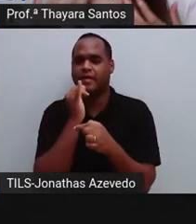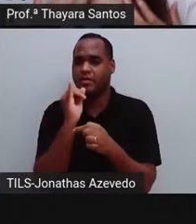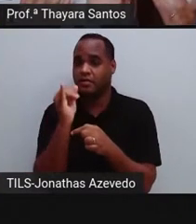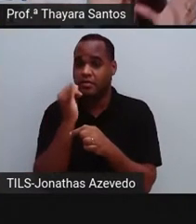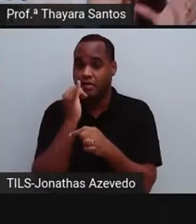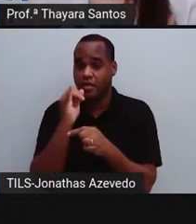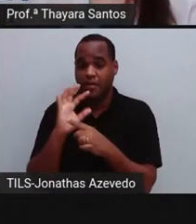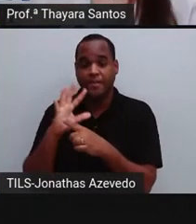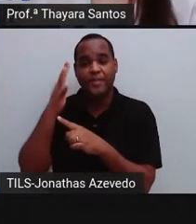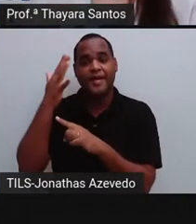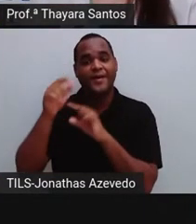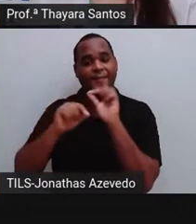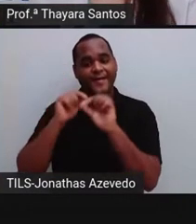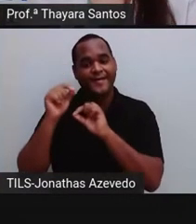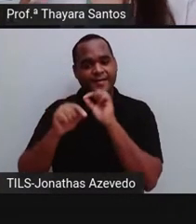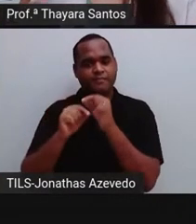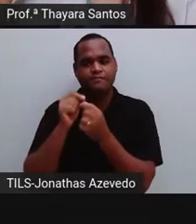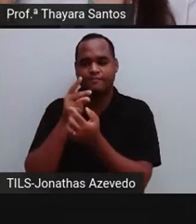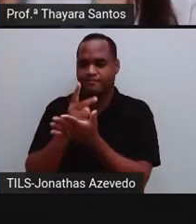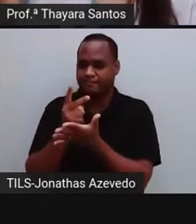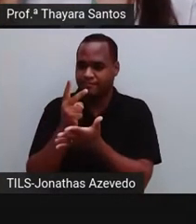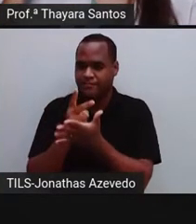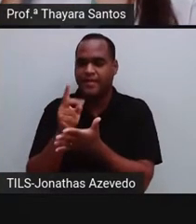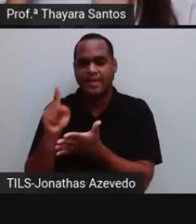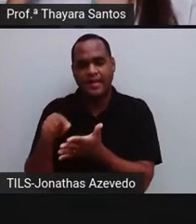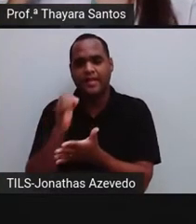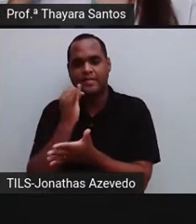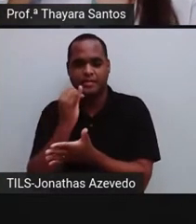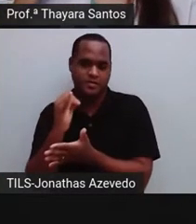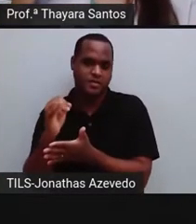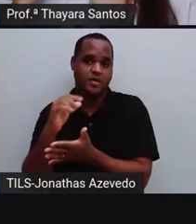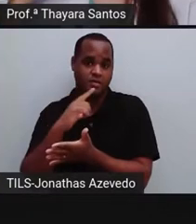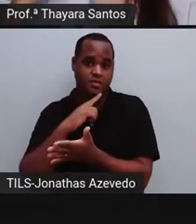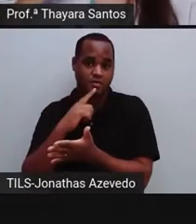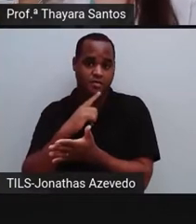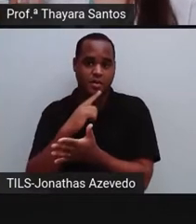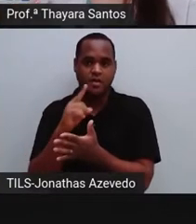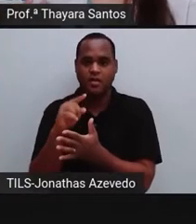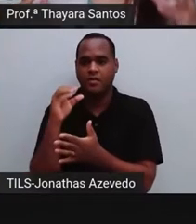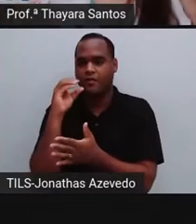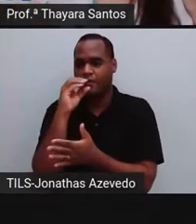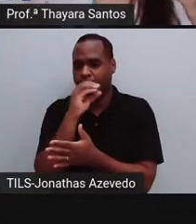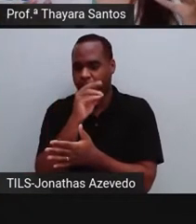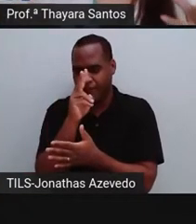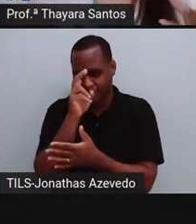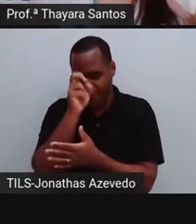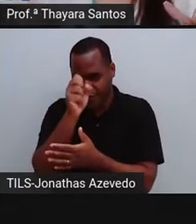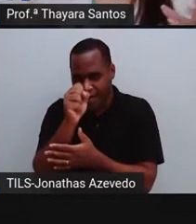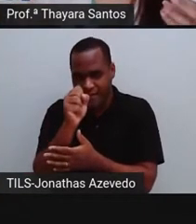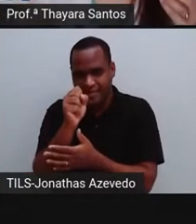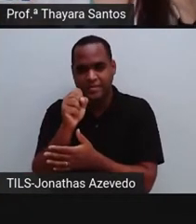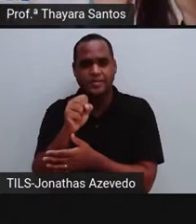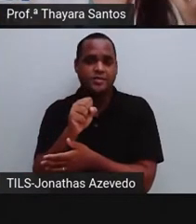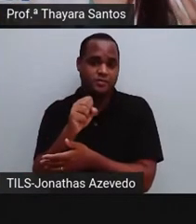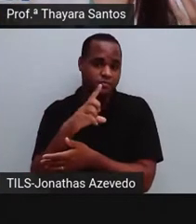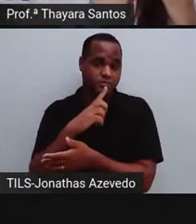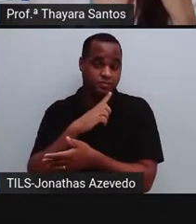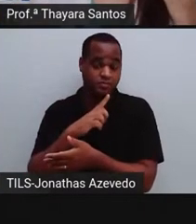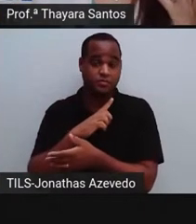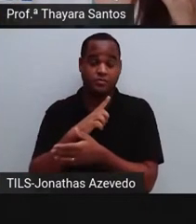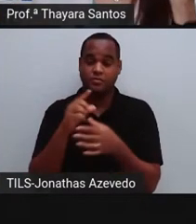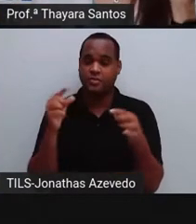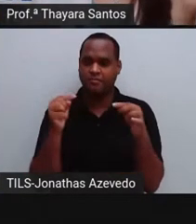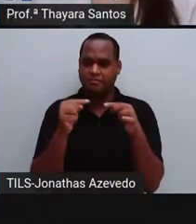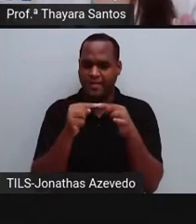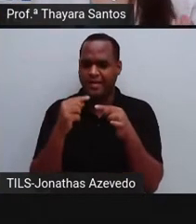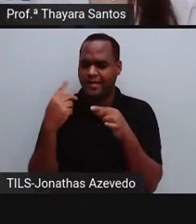ela acontece sempre nesse sentido, daquele que tem mais energia, né, aquele que tem mais calor, para aquele que tem menos energia, ou seja, aquele